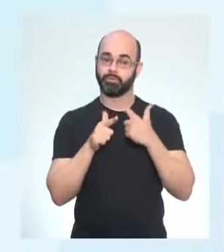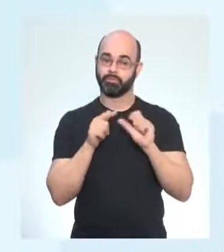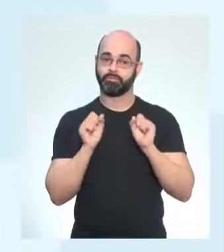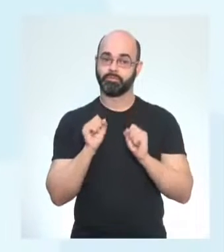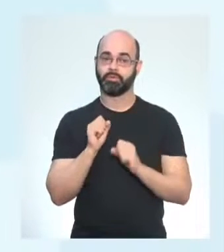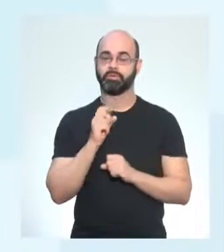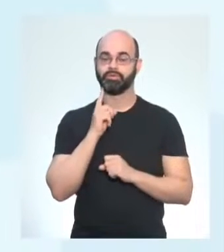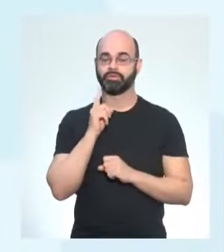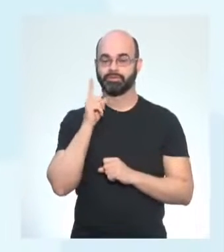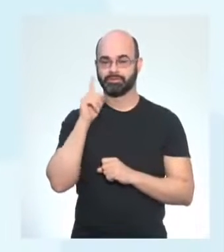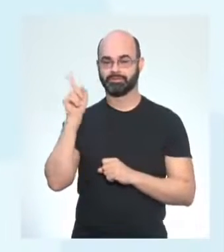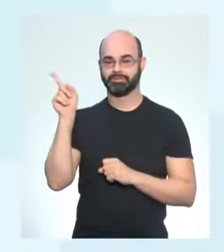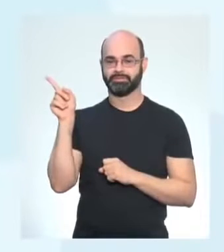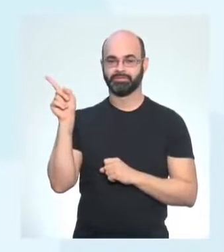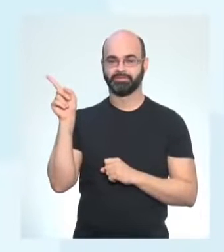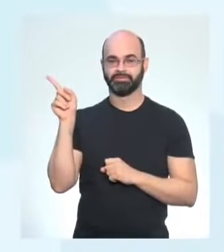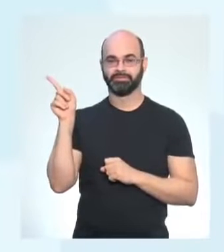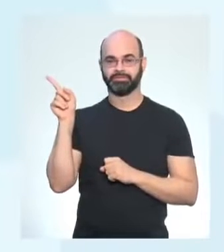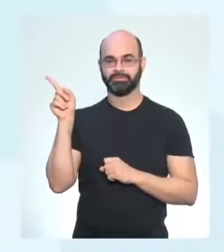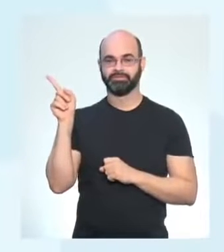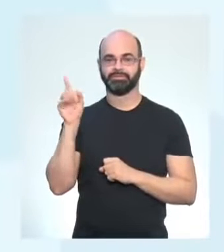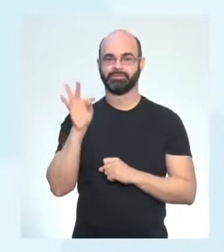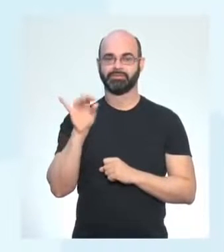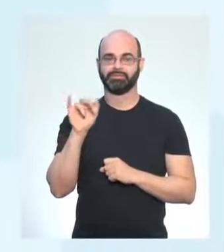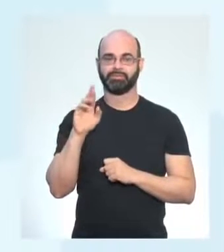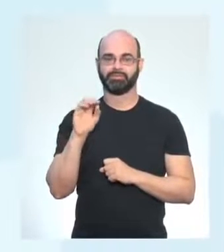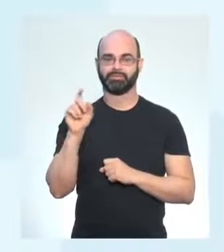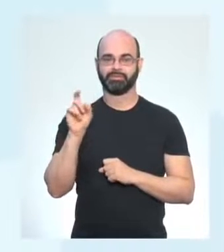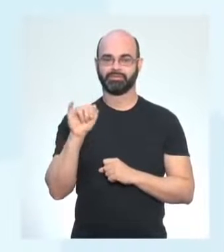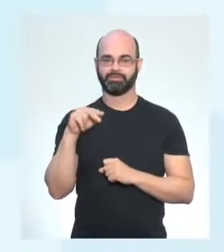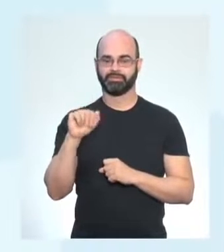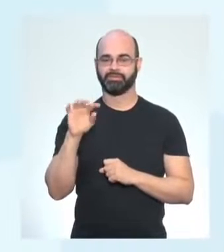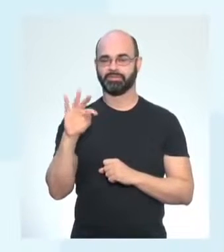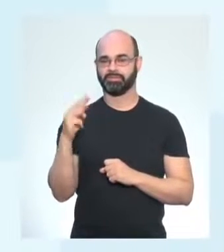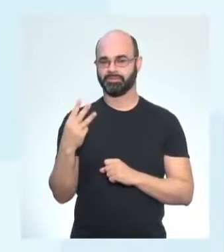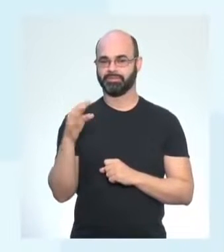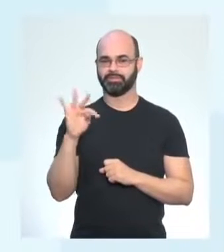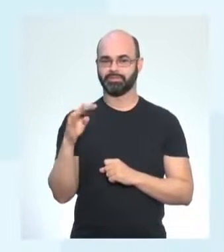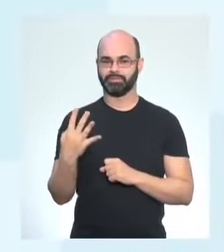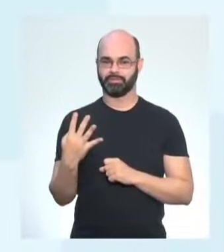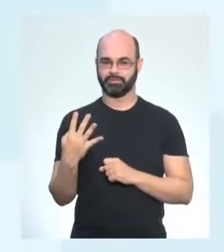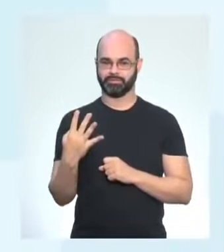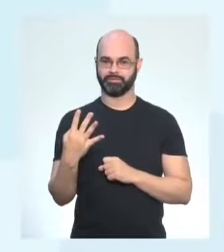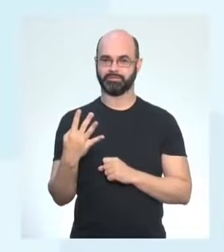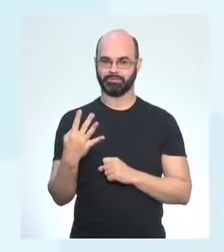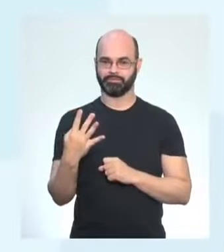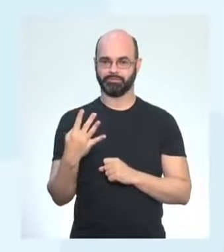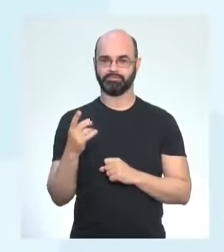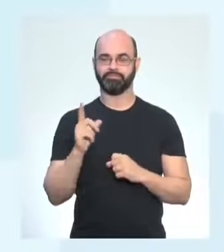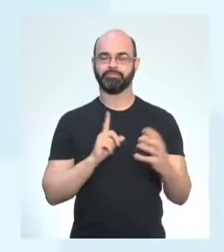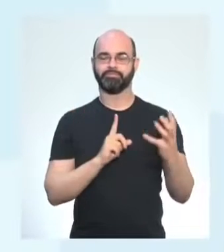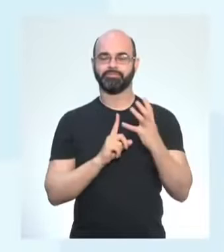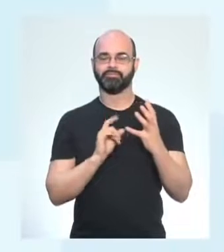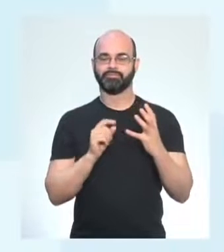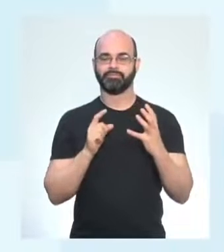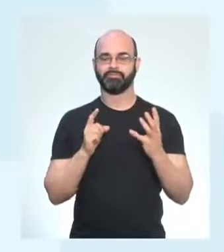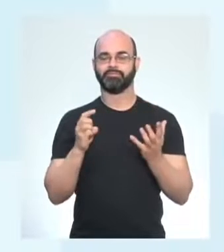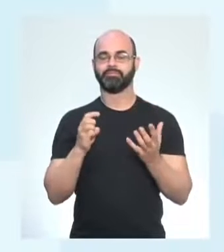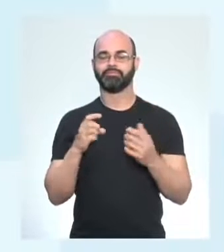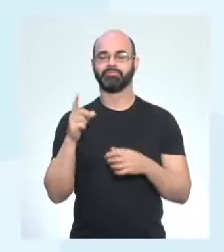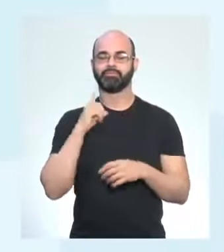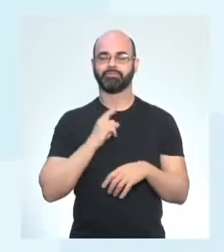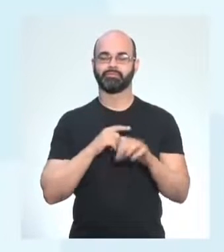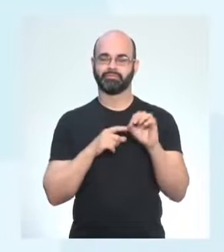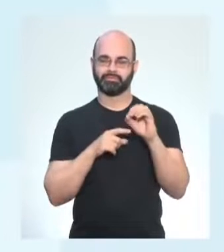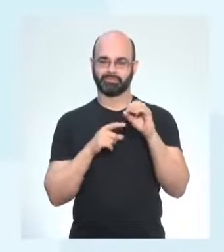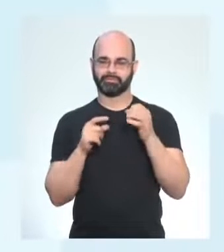Que aí, ó, são esses hormônios aí, a tiroxina T3 e T4, elas vão estimular o quê? O metabolismo celular. O que é isso?